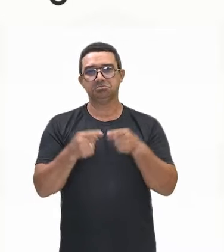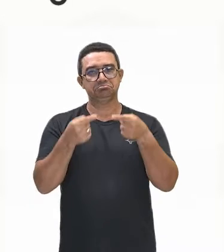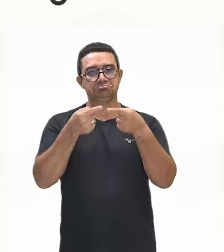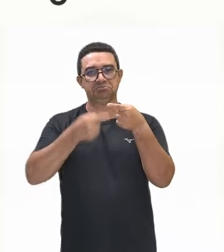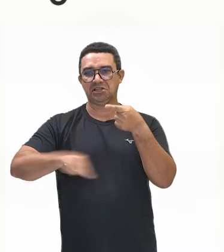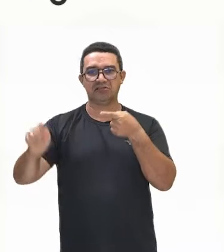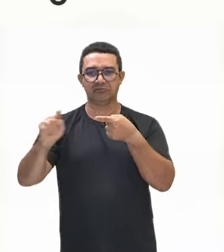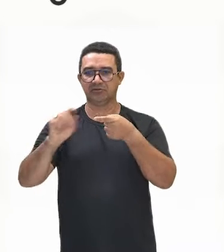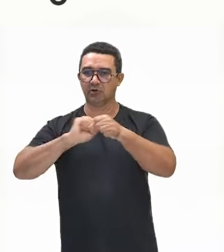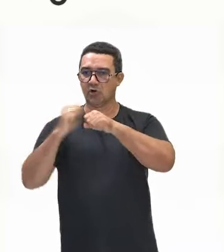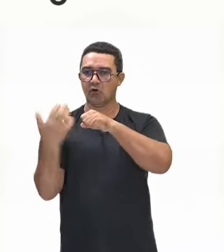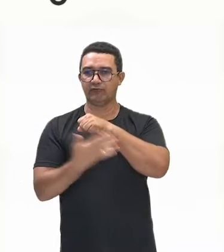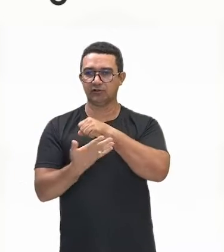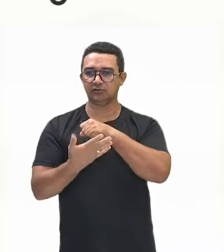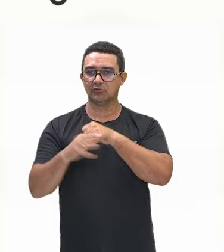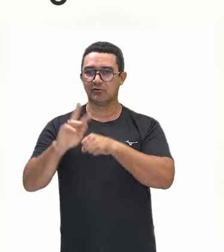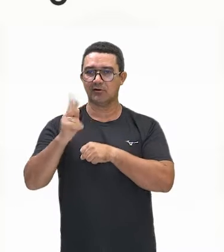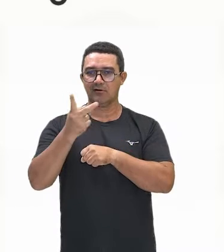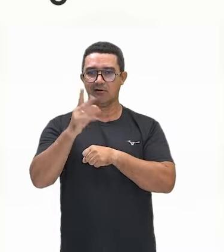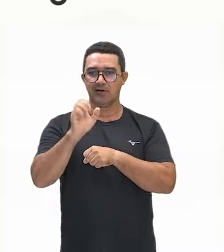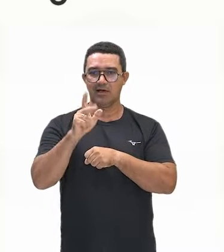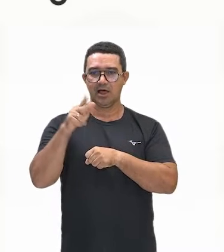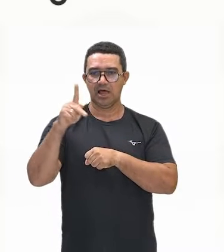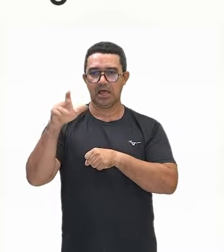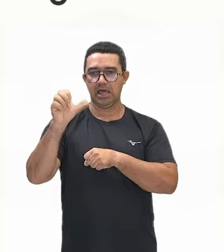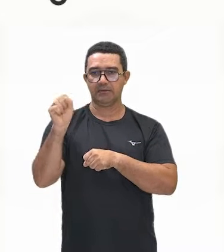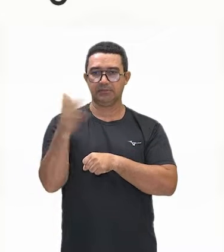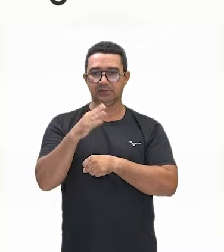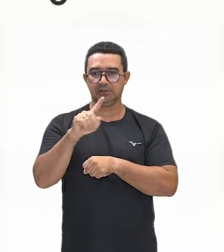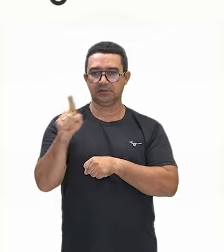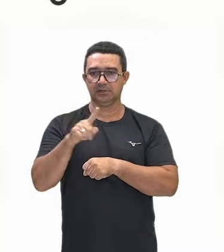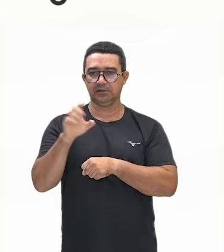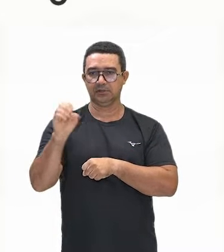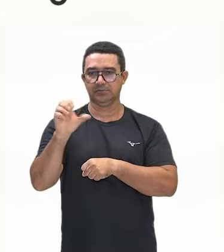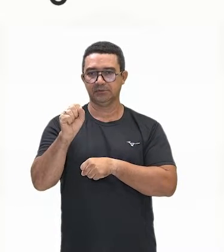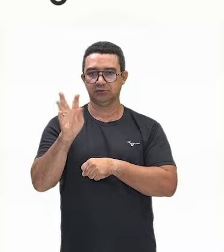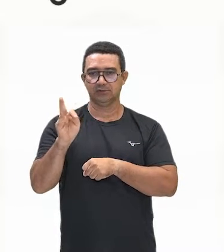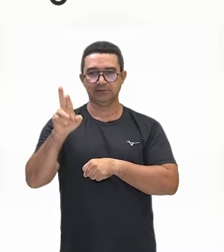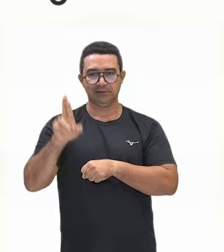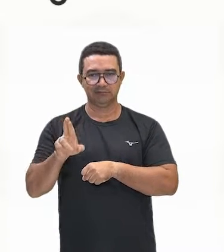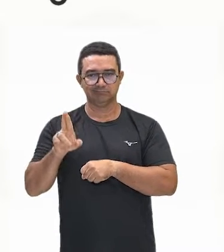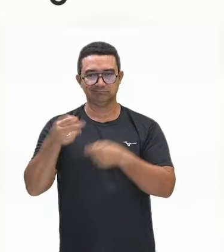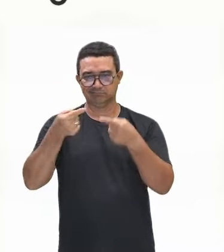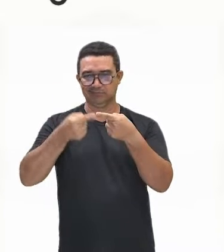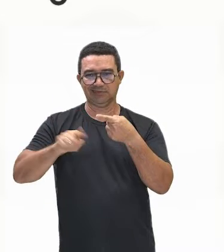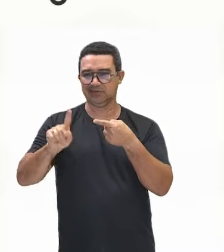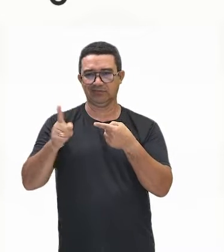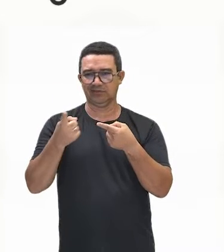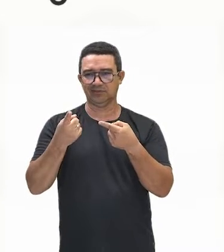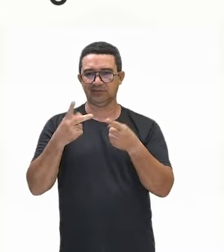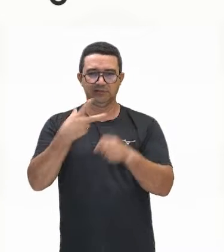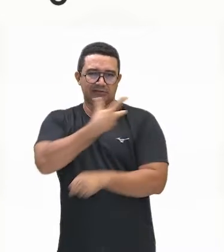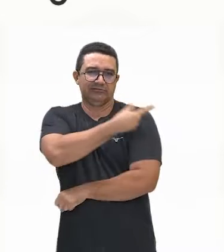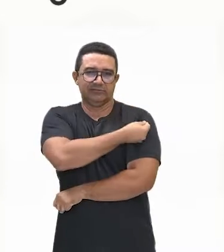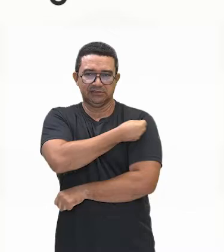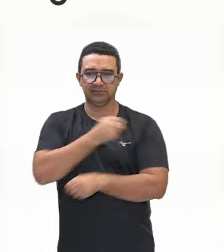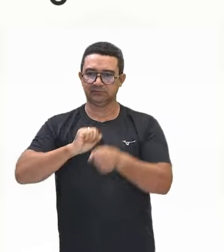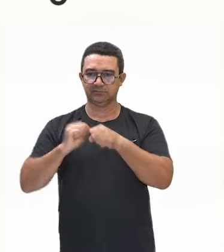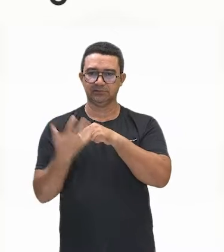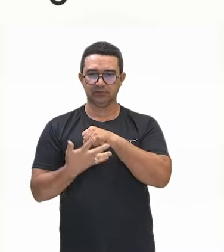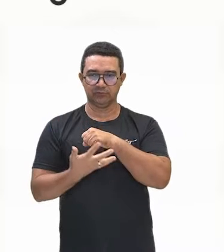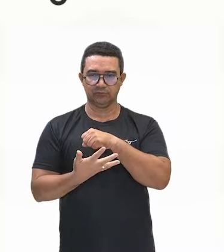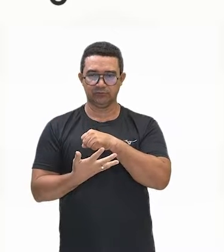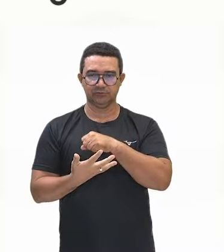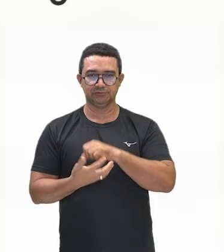com a herpes zoster. Não tem nenhuma relação e também, tampouco, causa câncer. E eu lembro também que